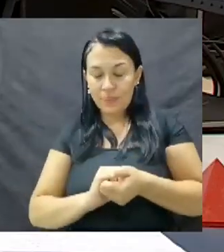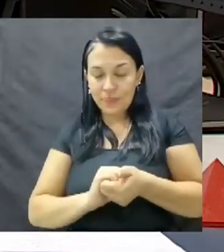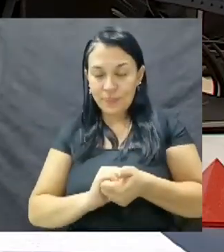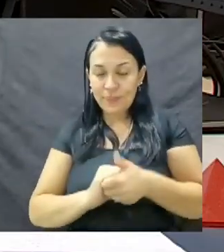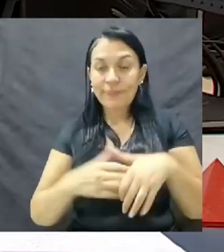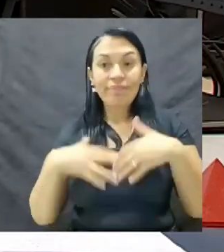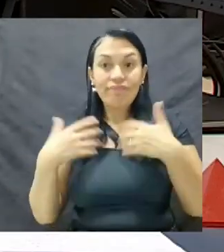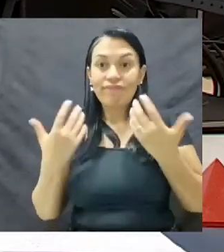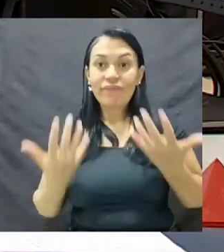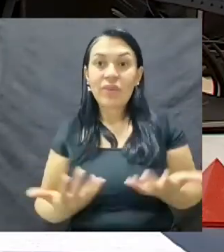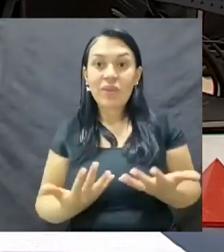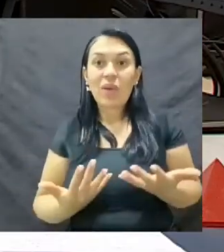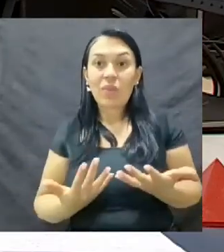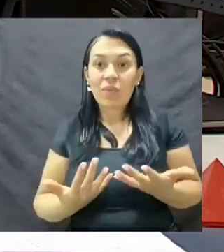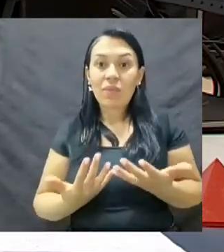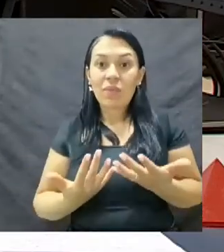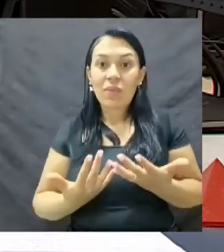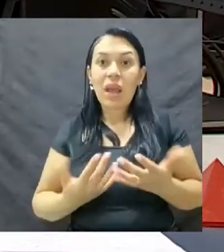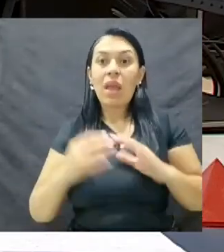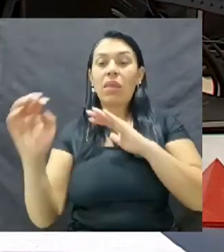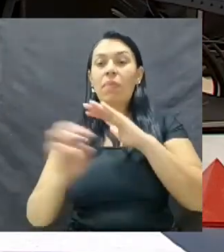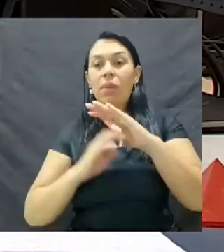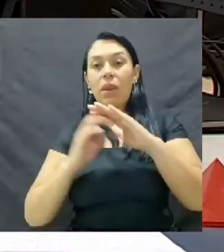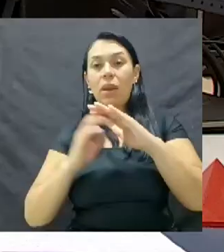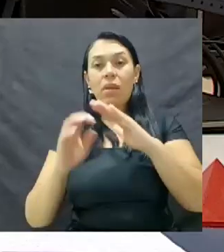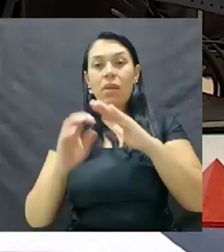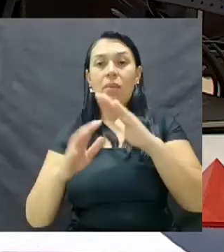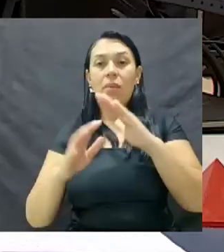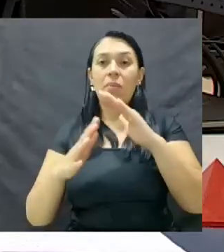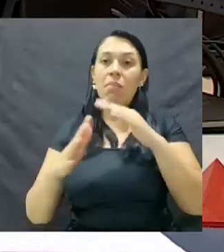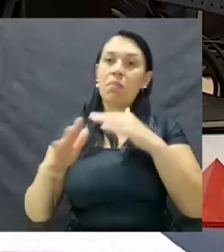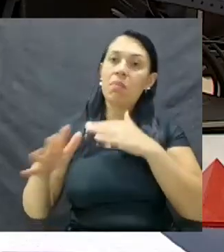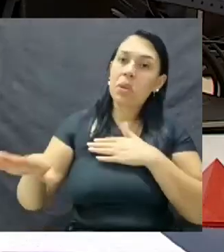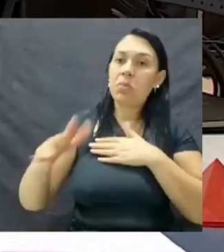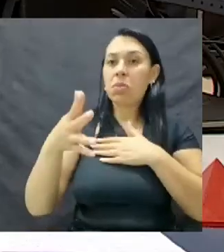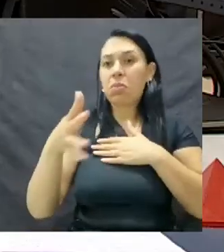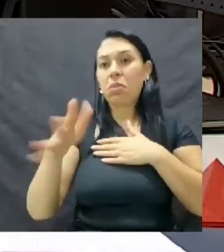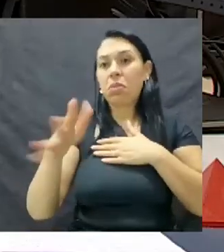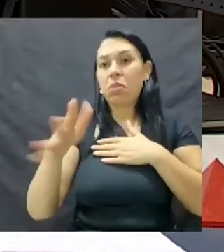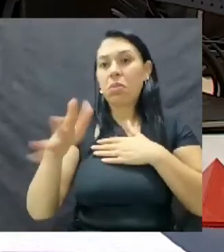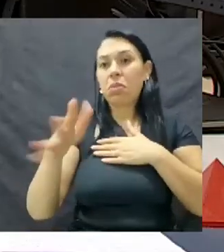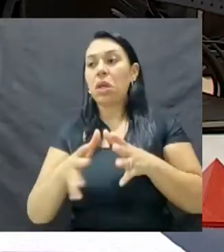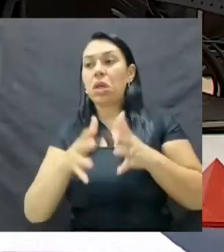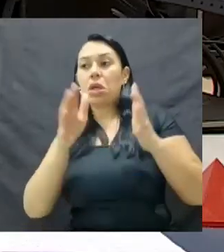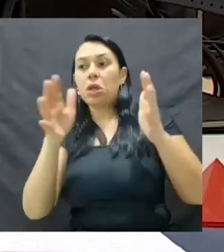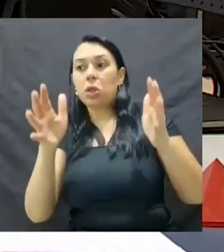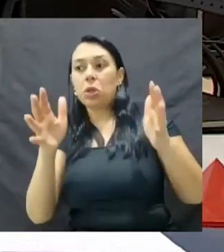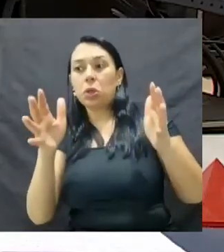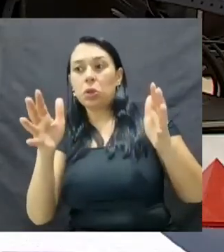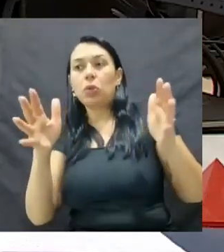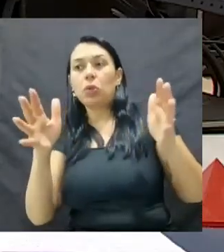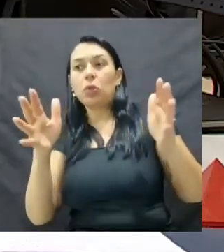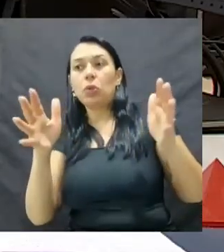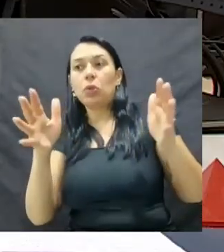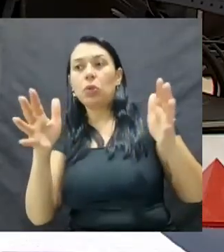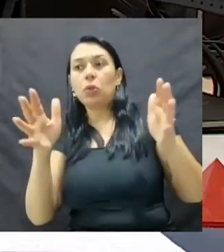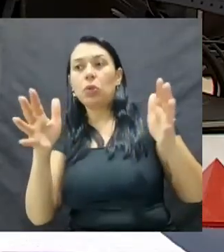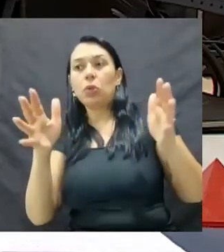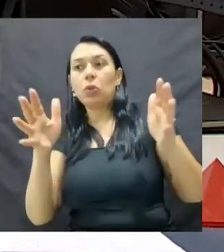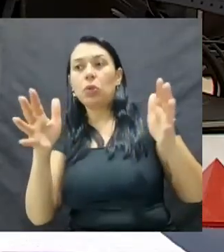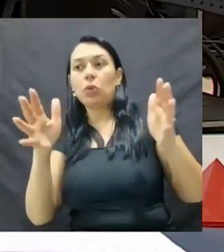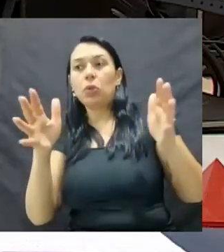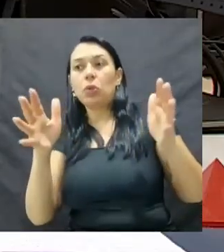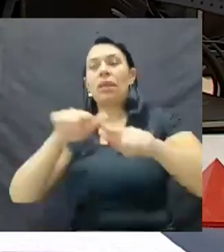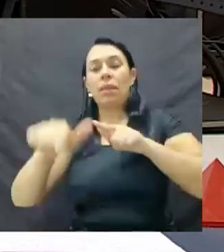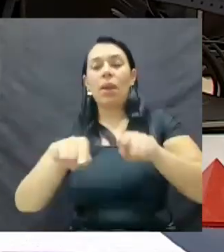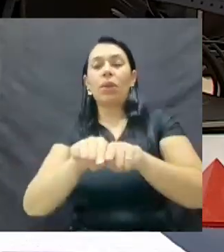seria uma empresa de médio grande porte, né, com esse tamanho de estrutura de serviço. E isso, obviamente, exige